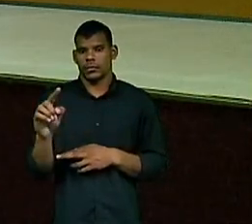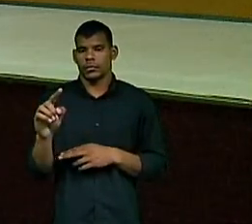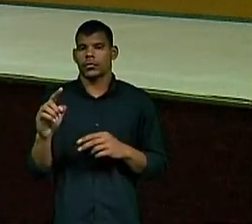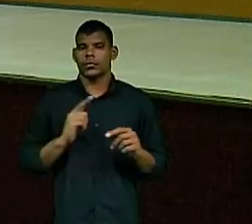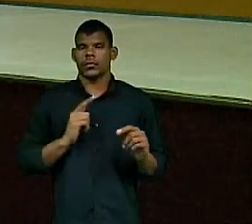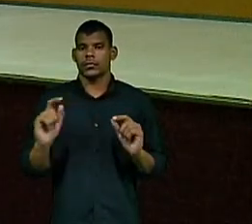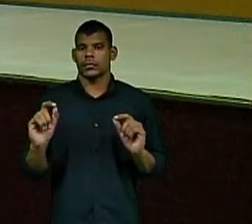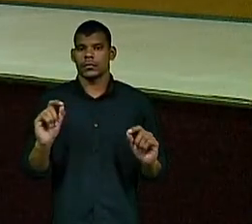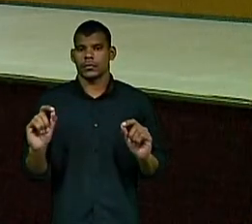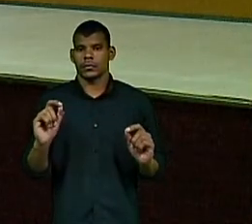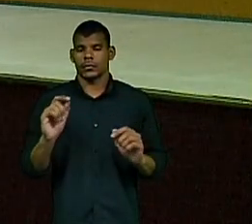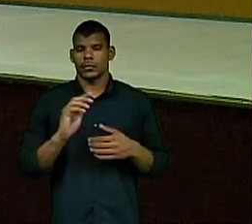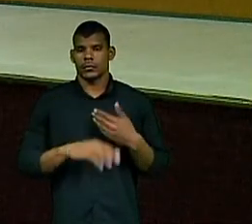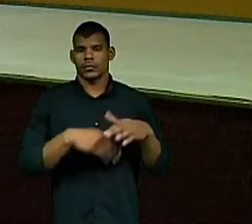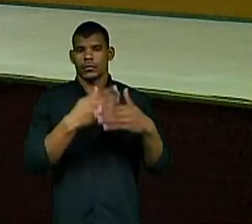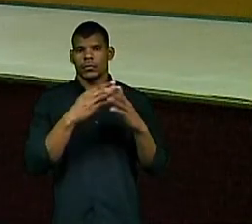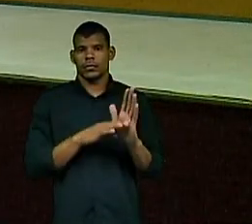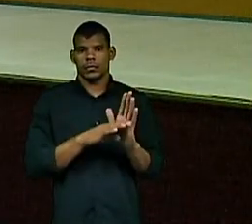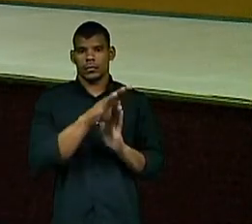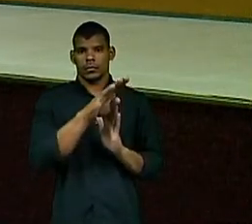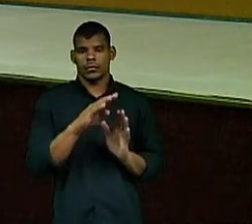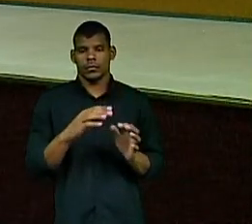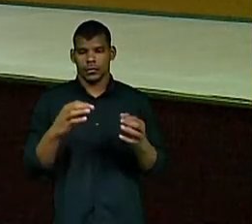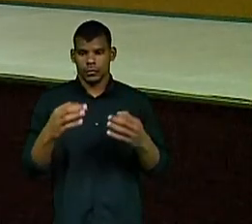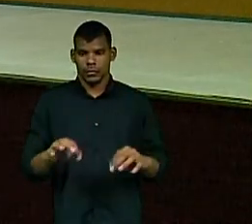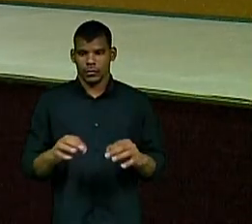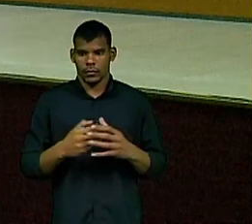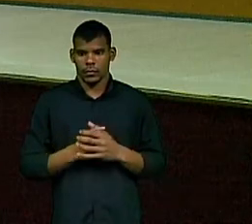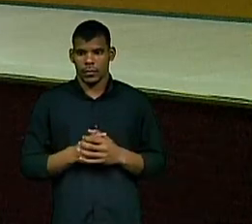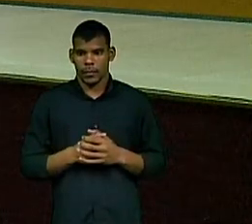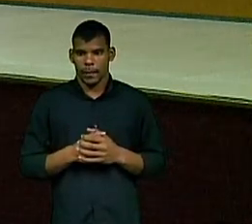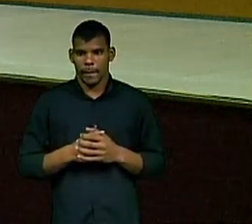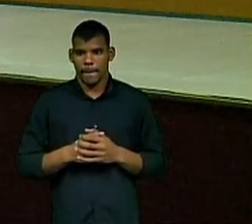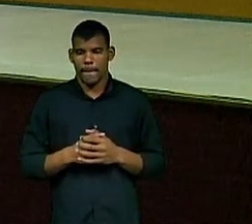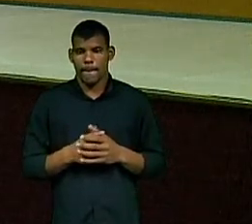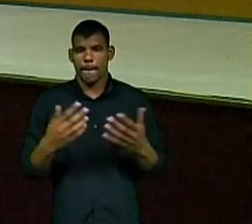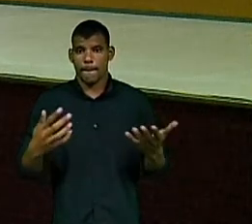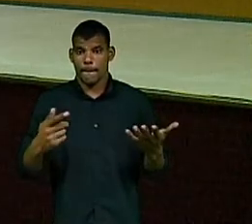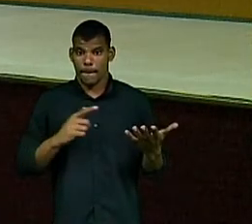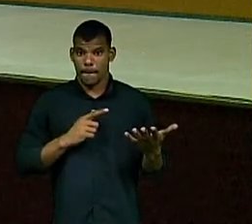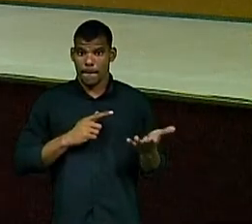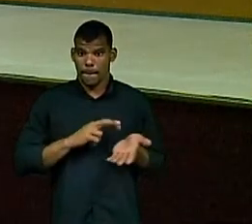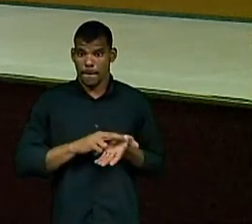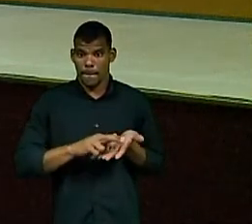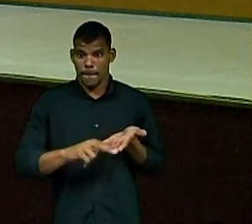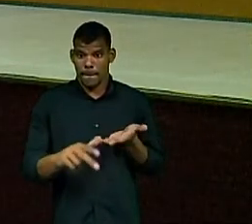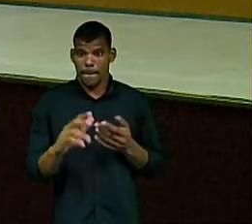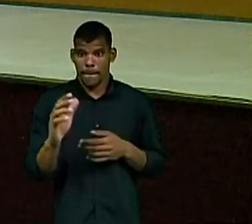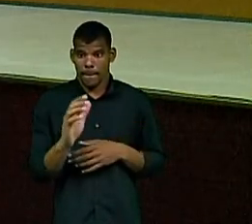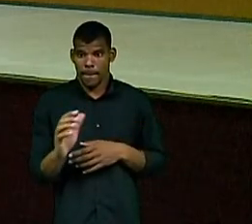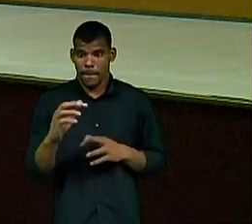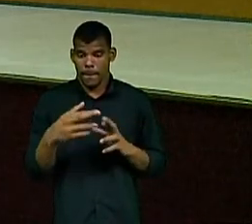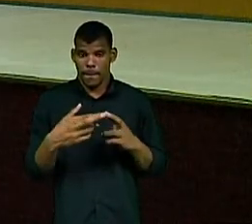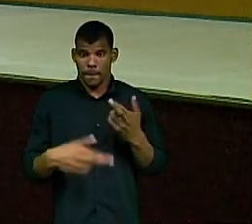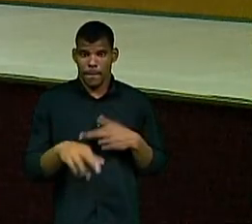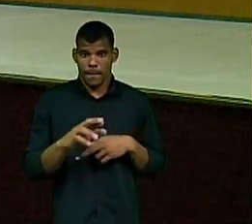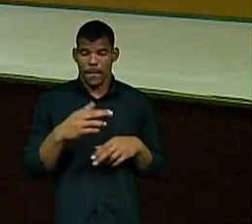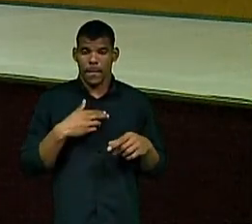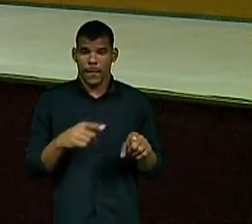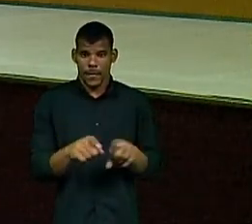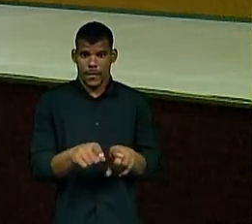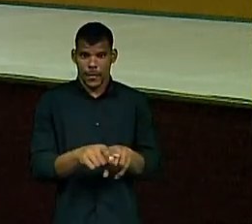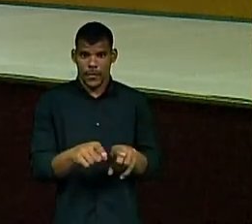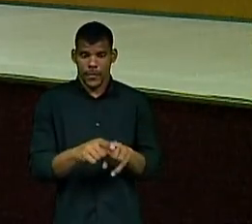grande avanço pessoal existiram inúmeros cientistas religiosos e números religiosos